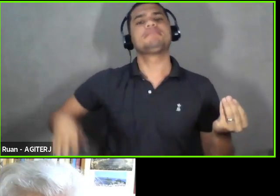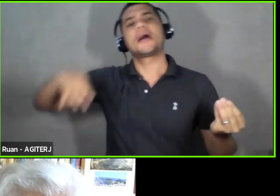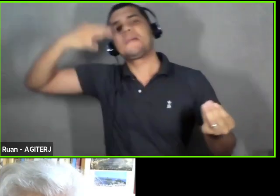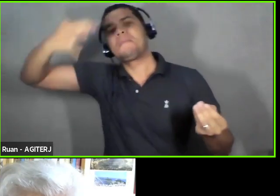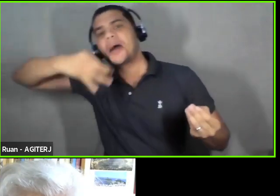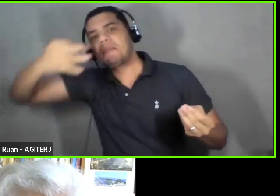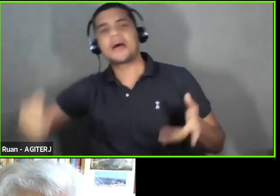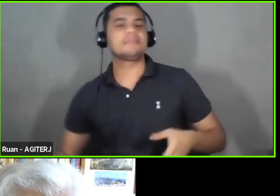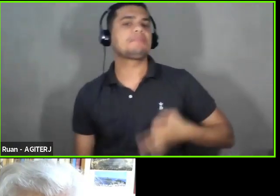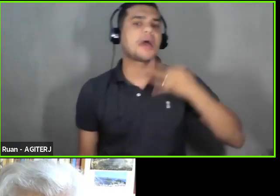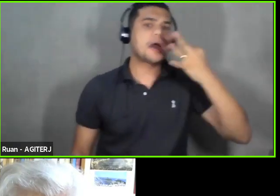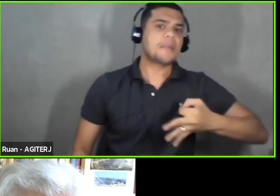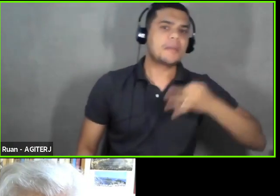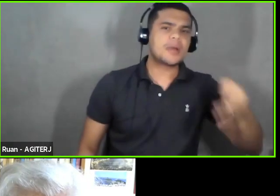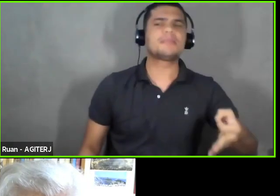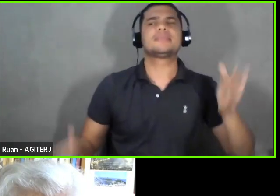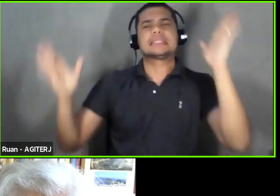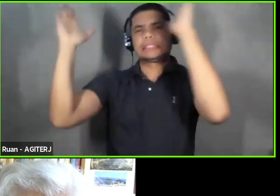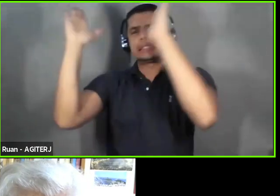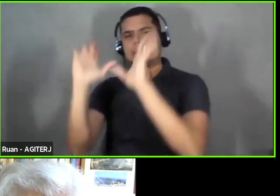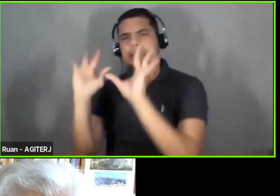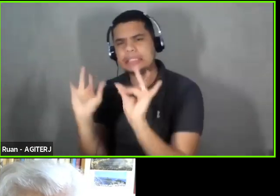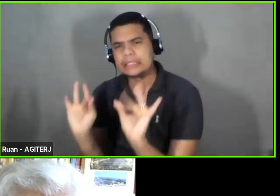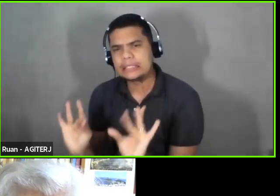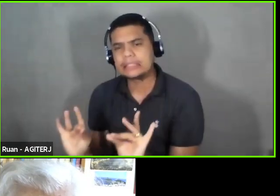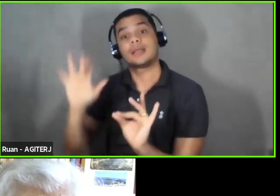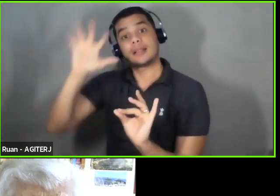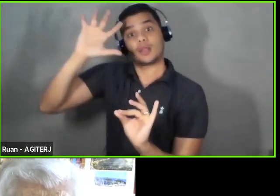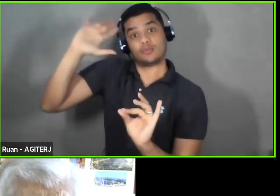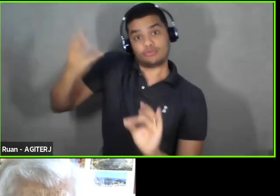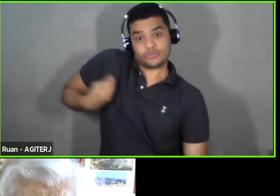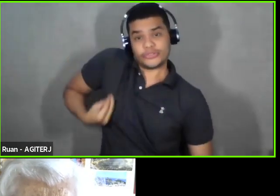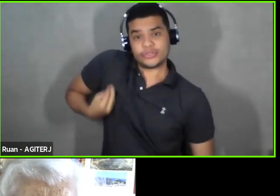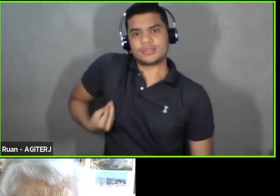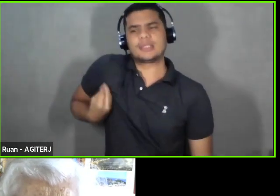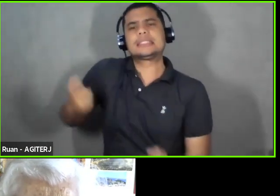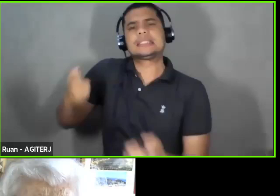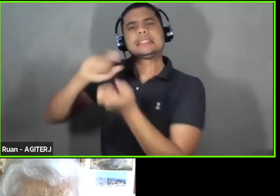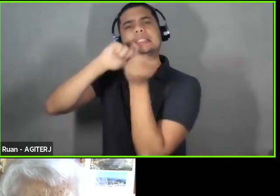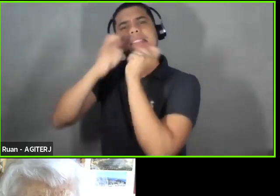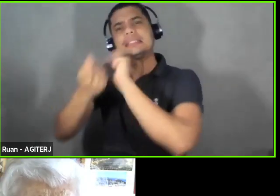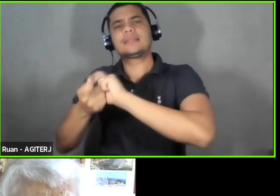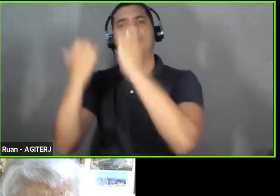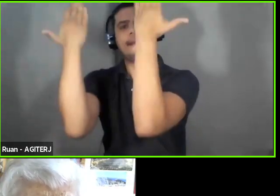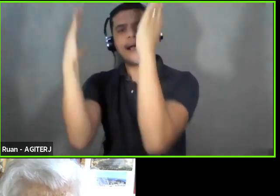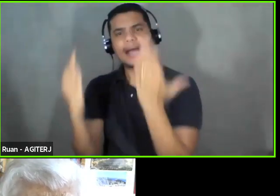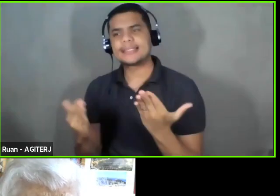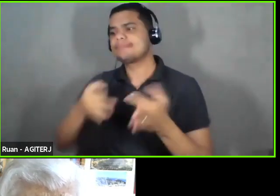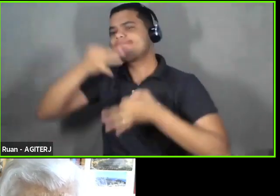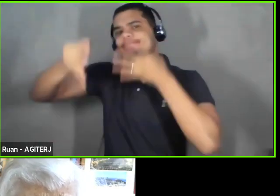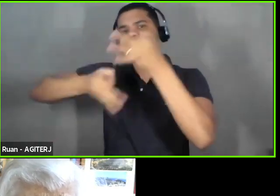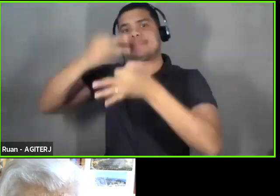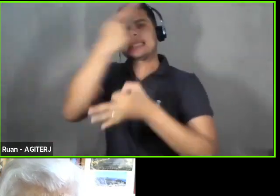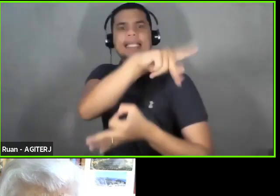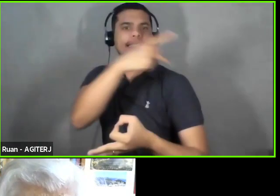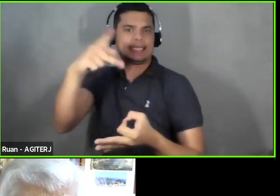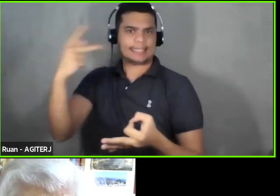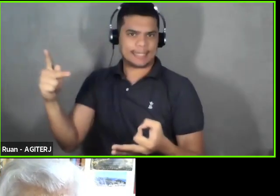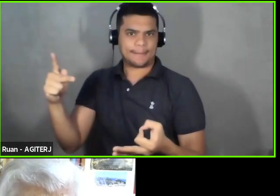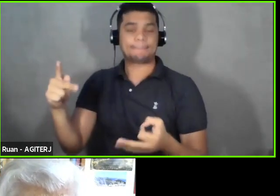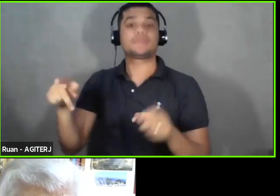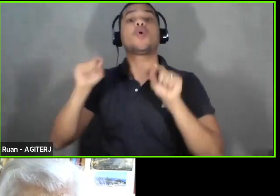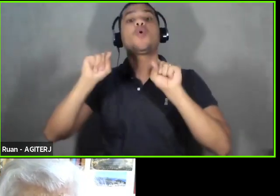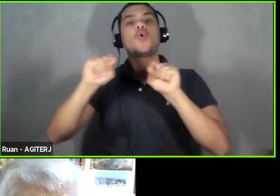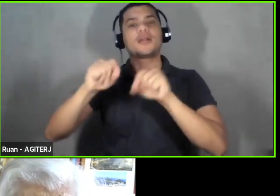comentários, dos refinamentos das teorias existentes, dos ajustes, da análise crítica, ou seja, da